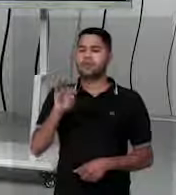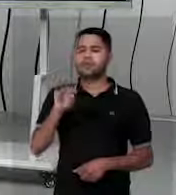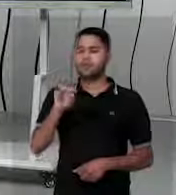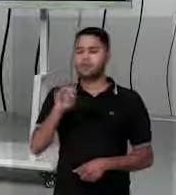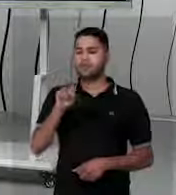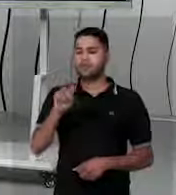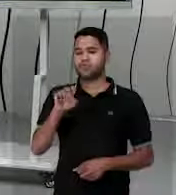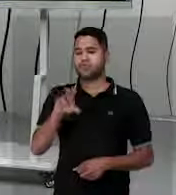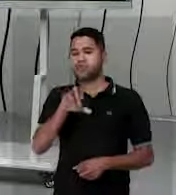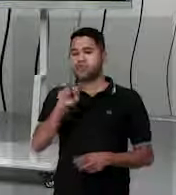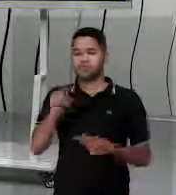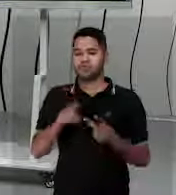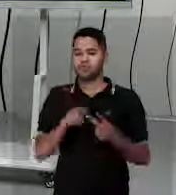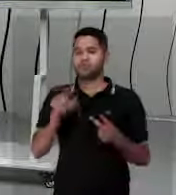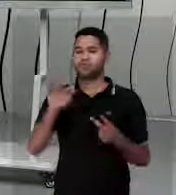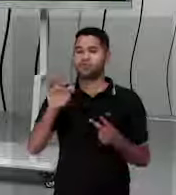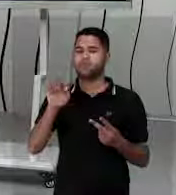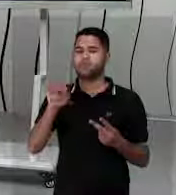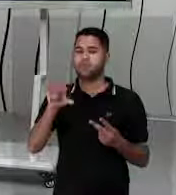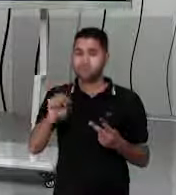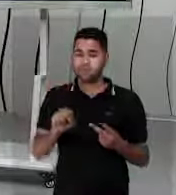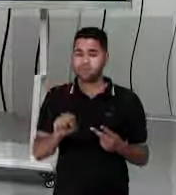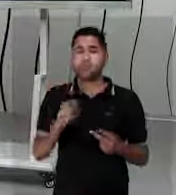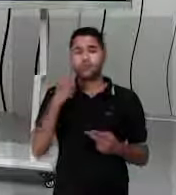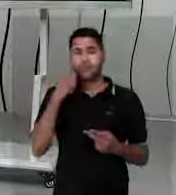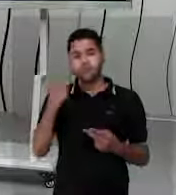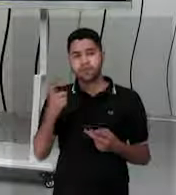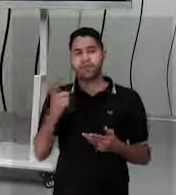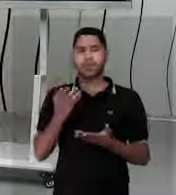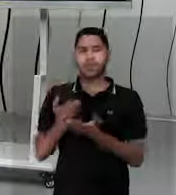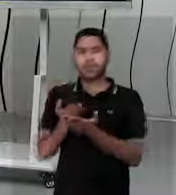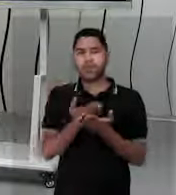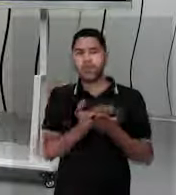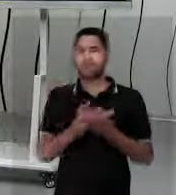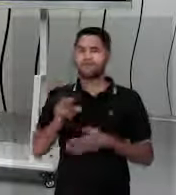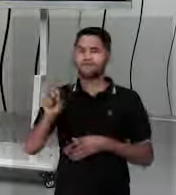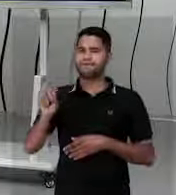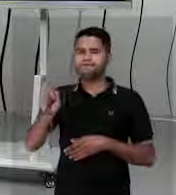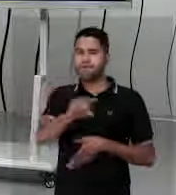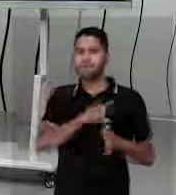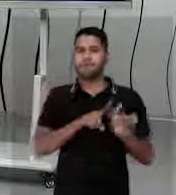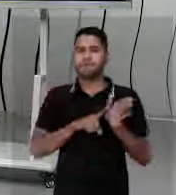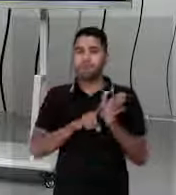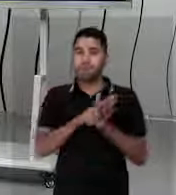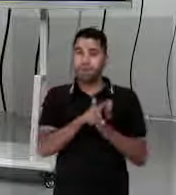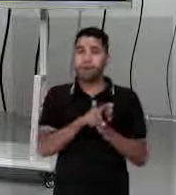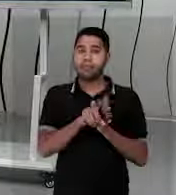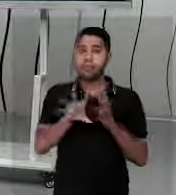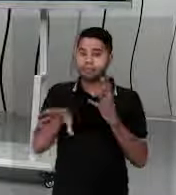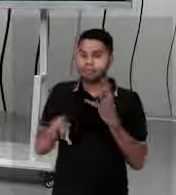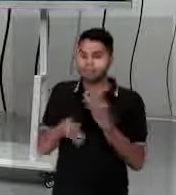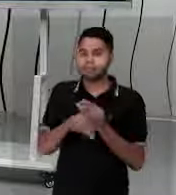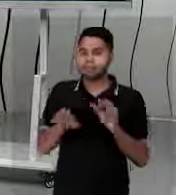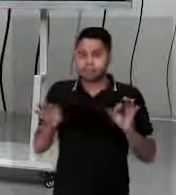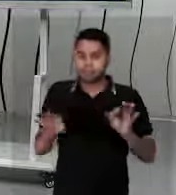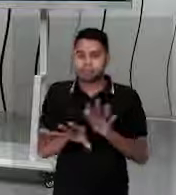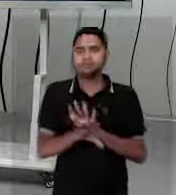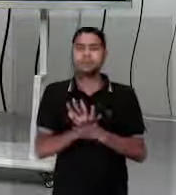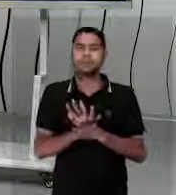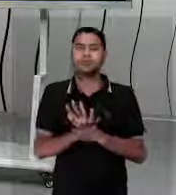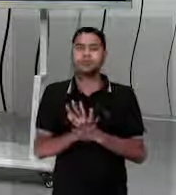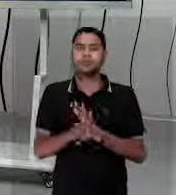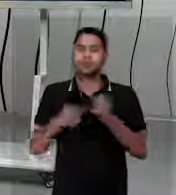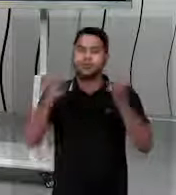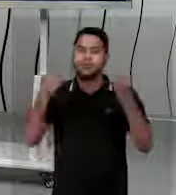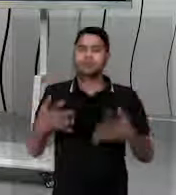aula nós vimos então as doenças causadas por vírus e bactérias. Então, para completar e fechar essa parte, nós vamos